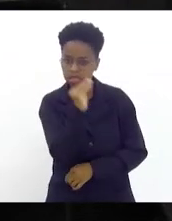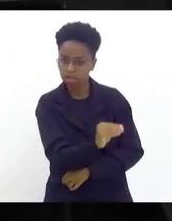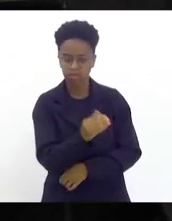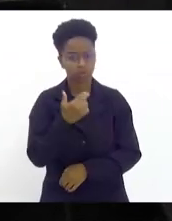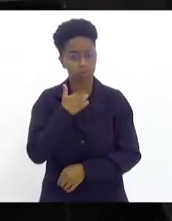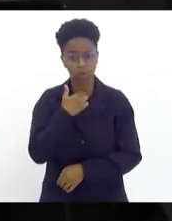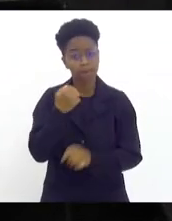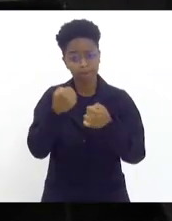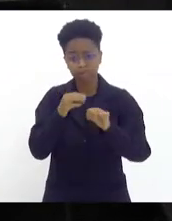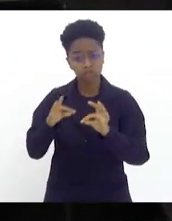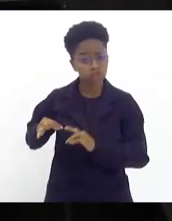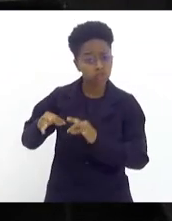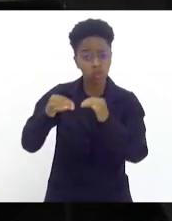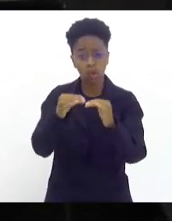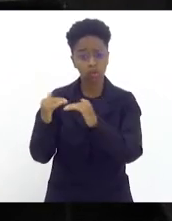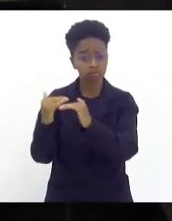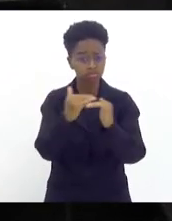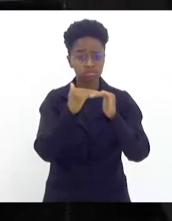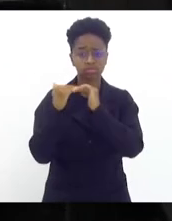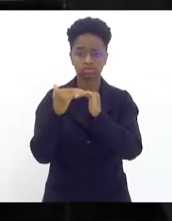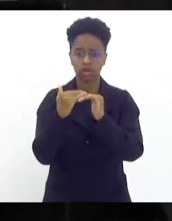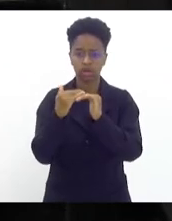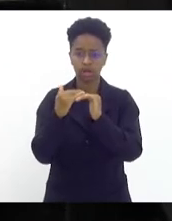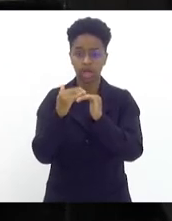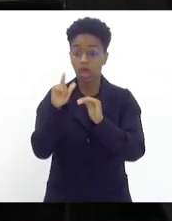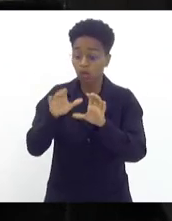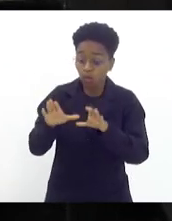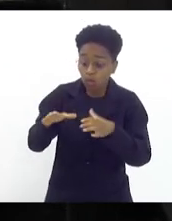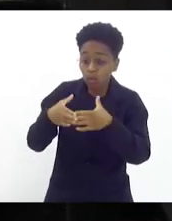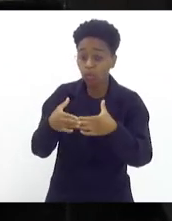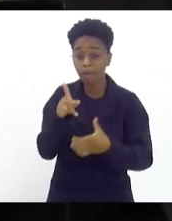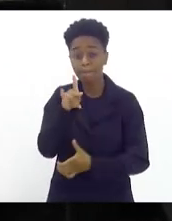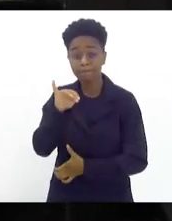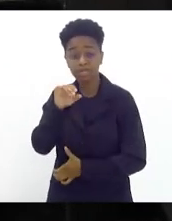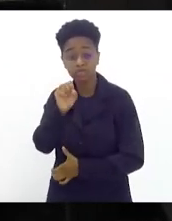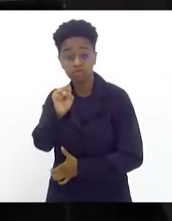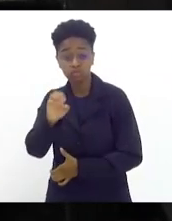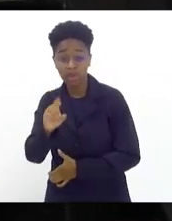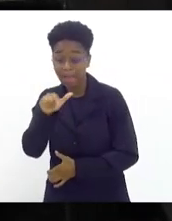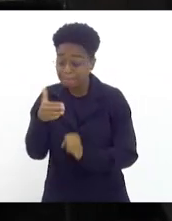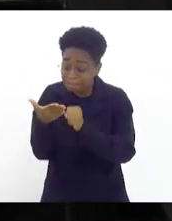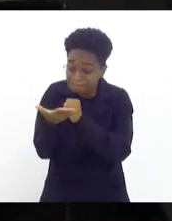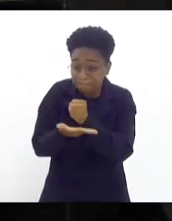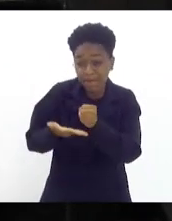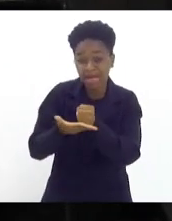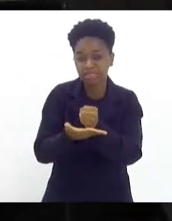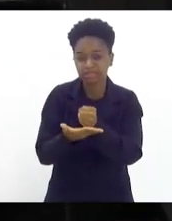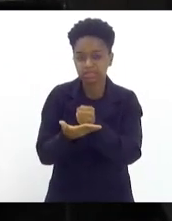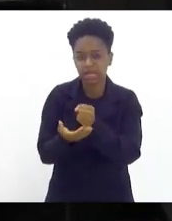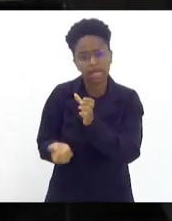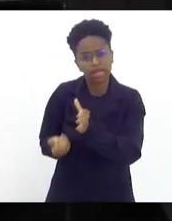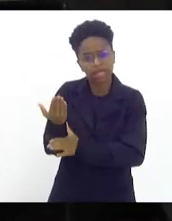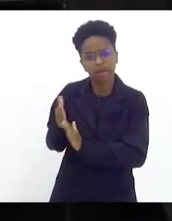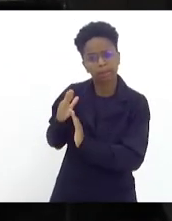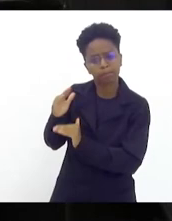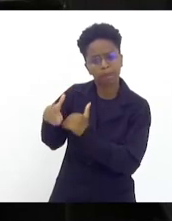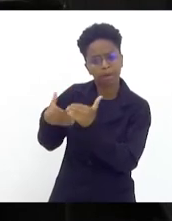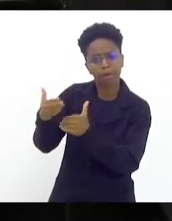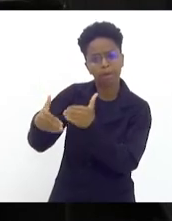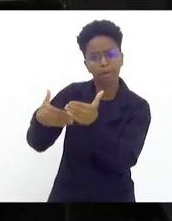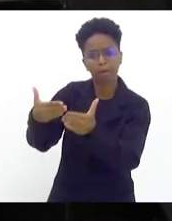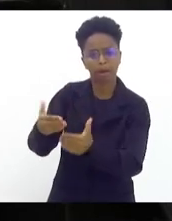é o todo é a categoria é o piso é a base onde nasce as progressões da carreira